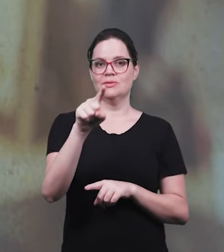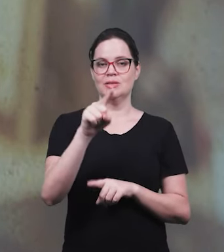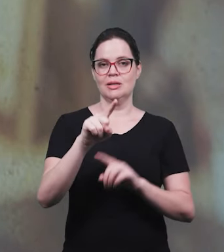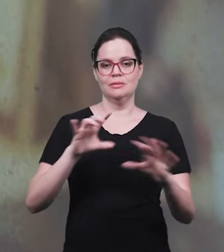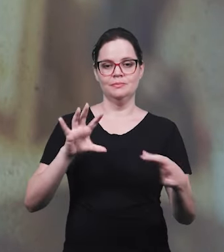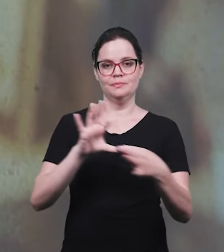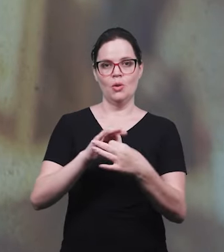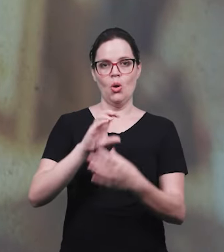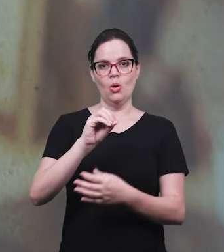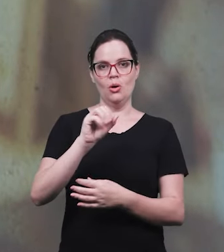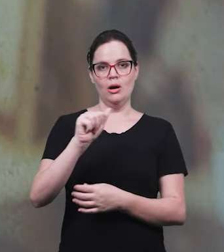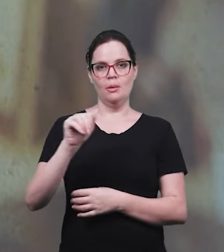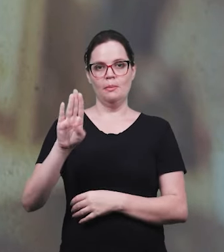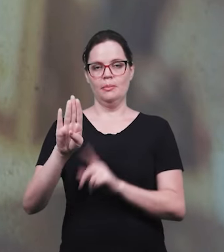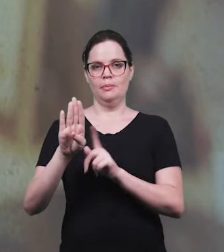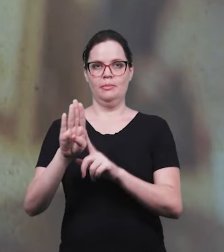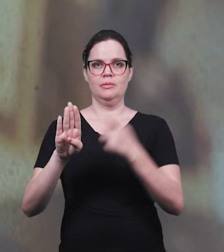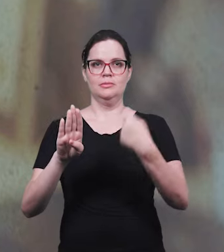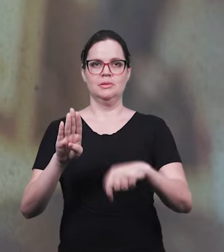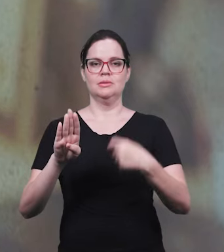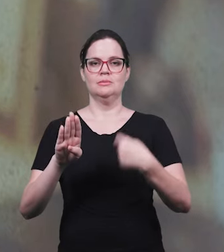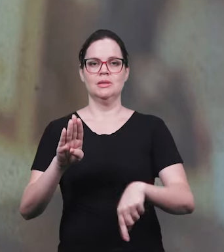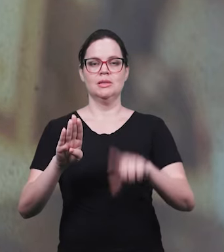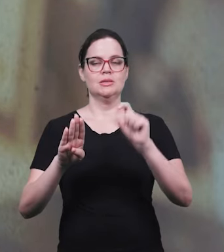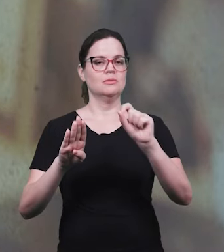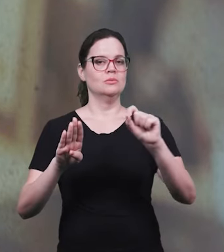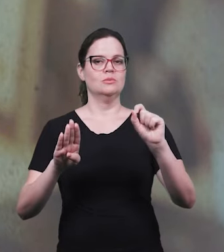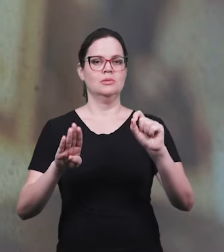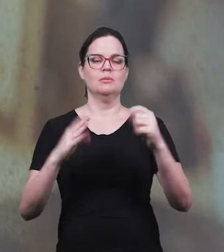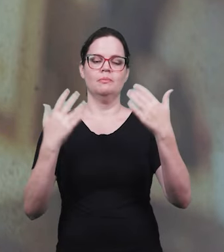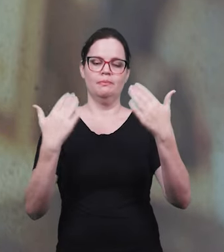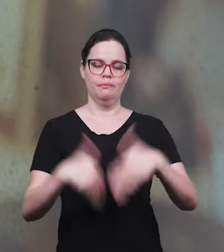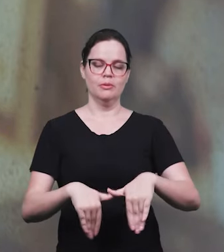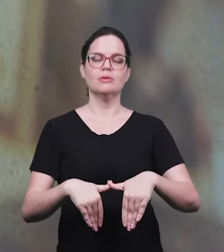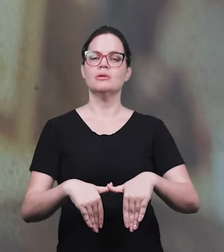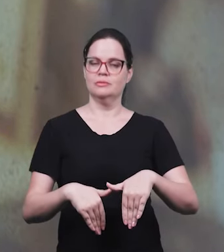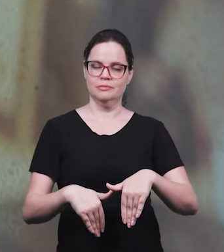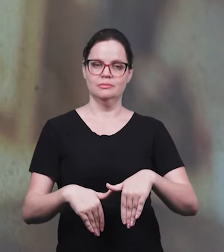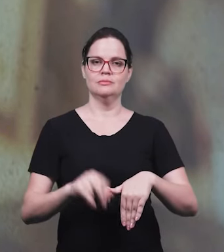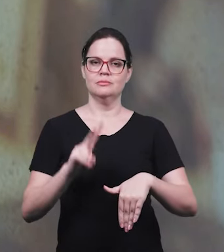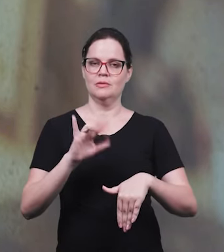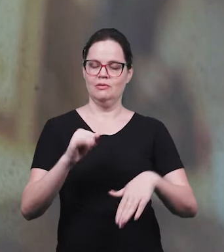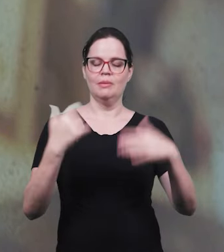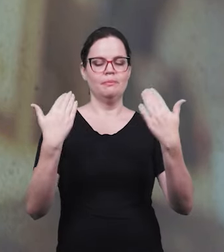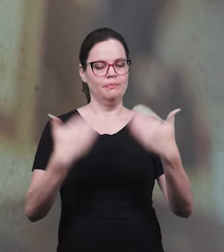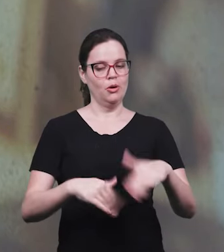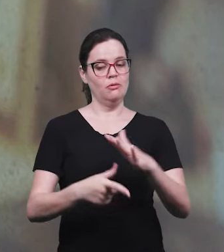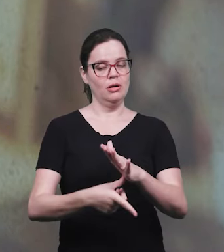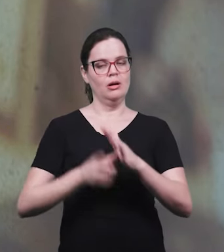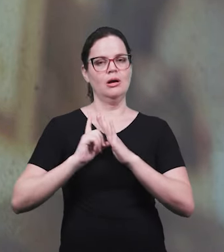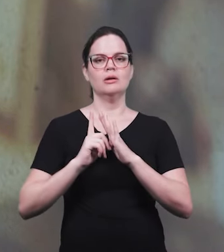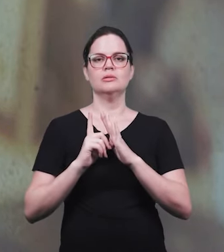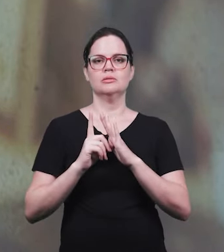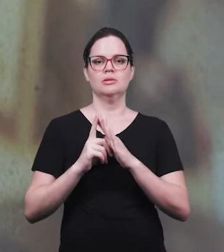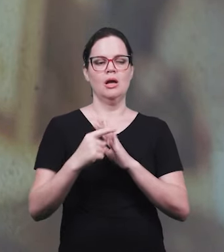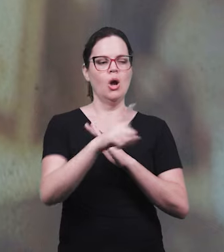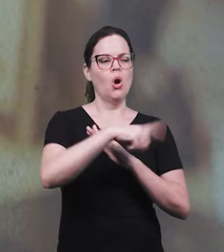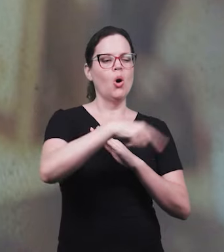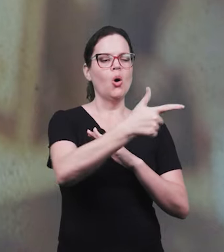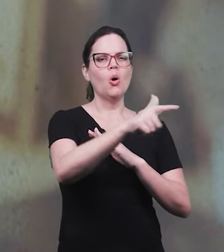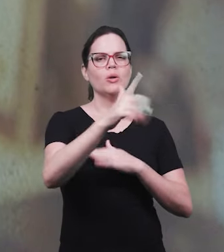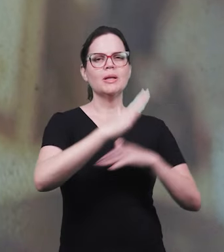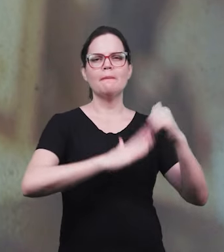Ordem dos Advogados do Brasil, do seu estado, você precisa fazer uma prova na qual os